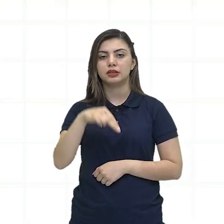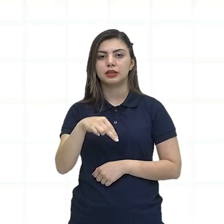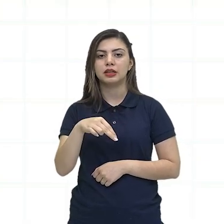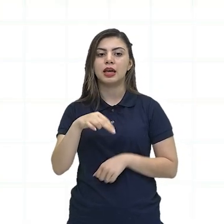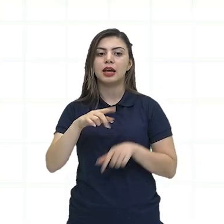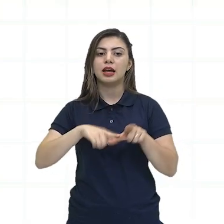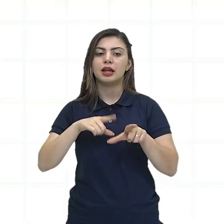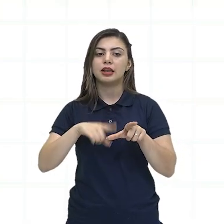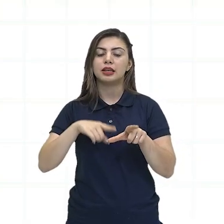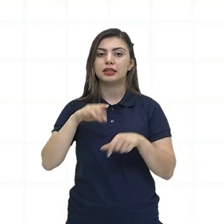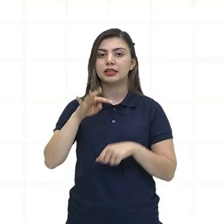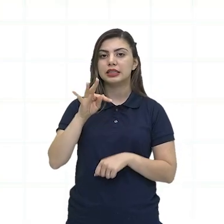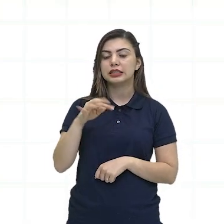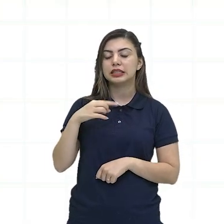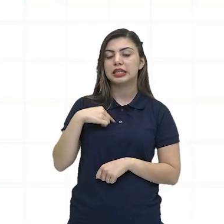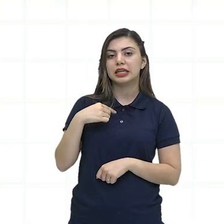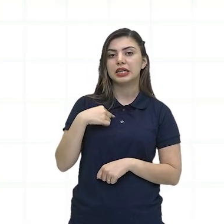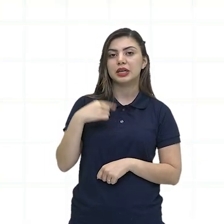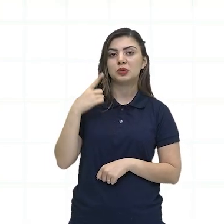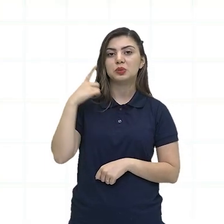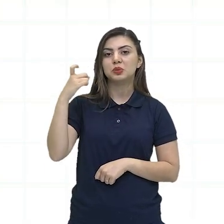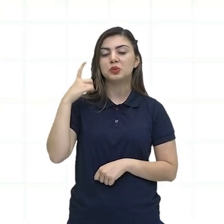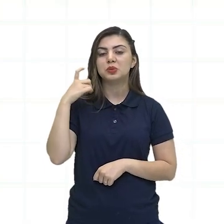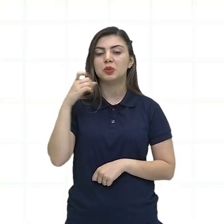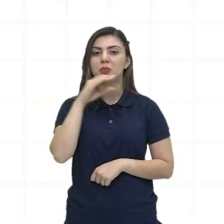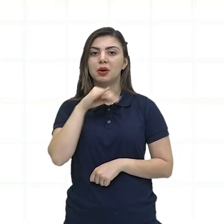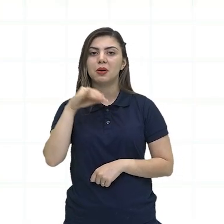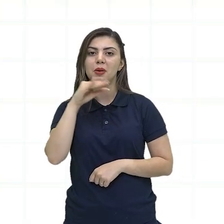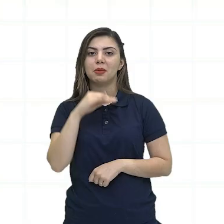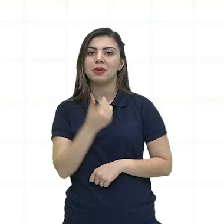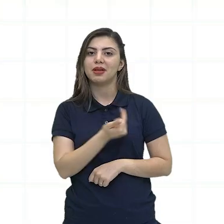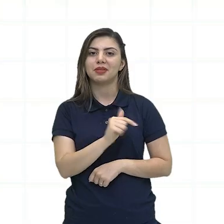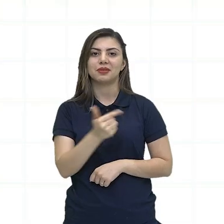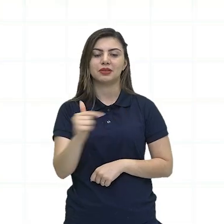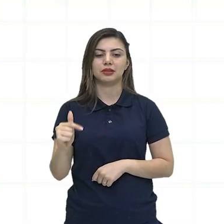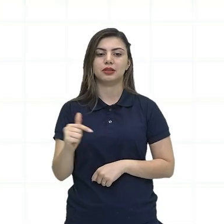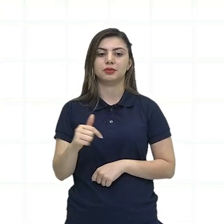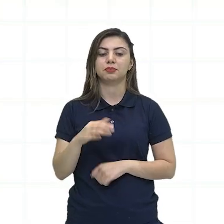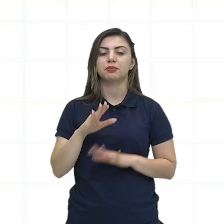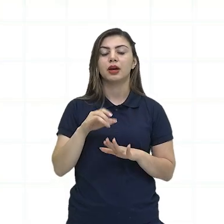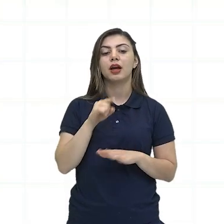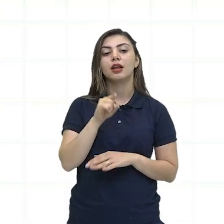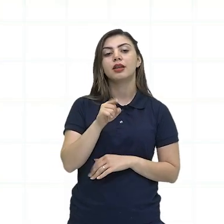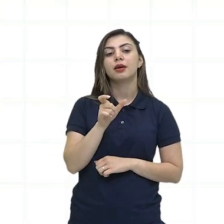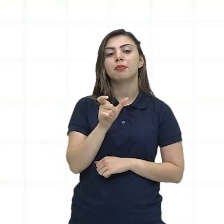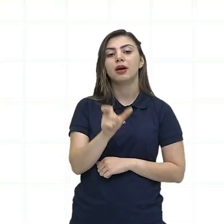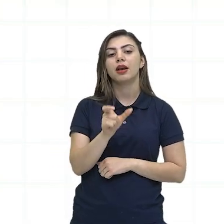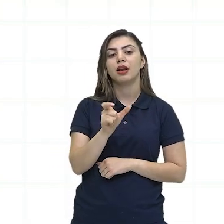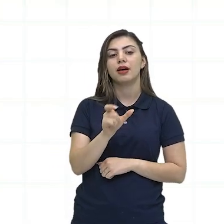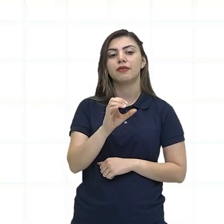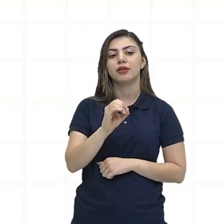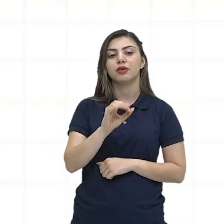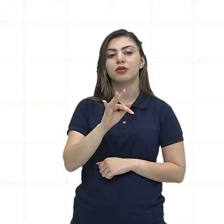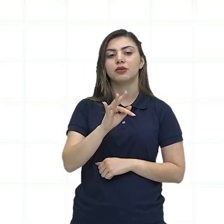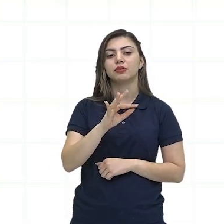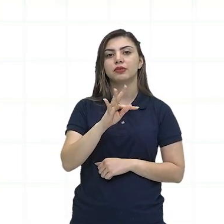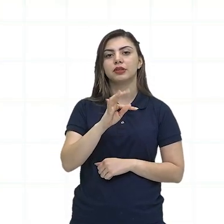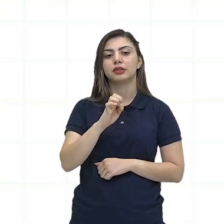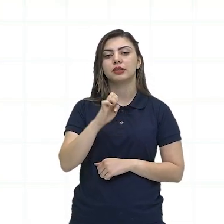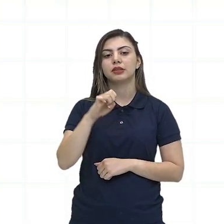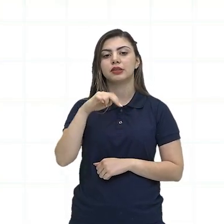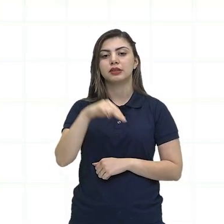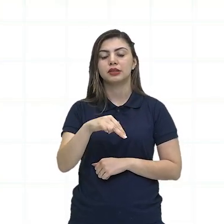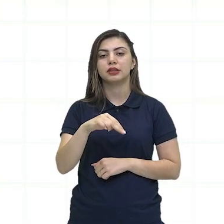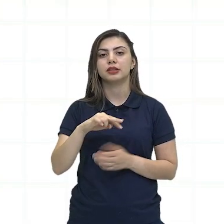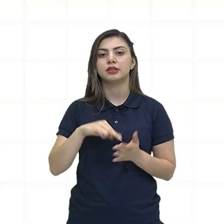often, often, often, ok? Que quer dizer comumente, que